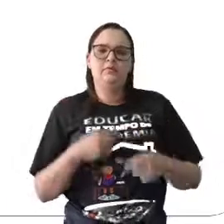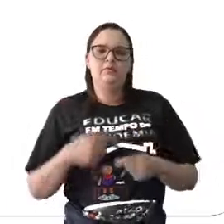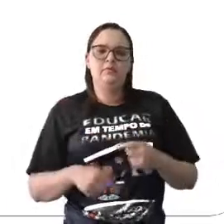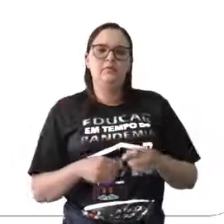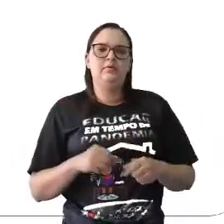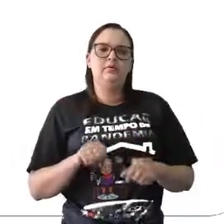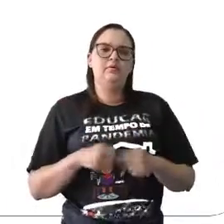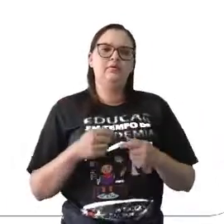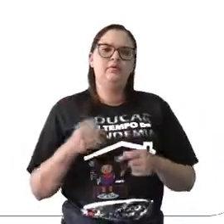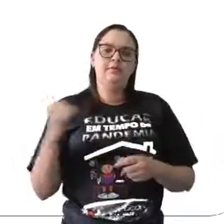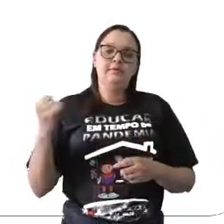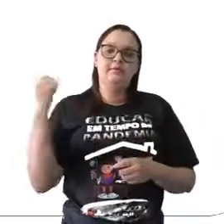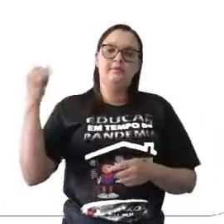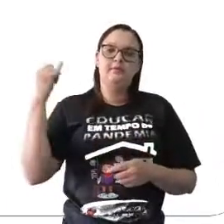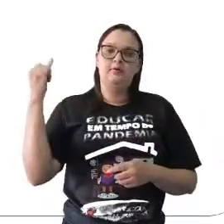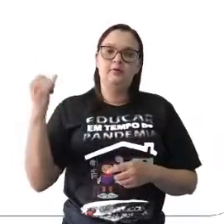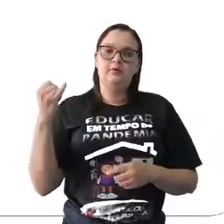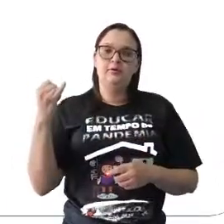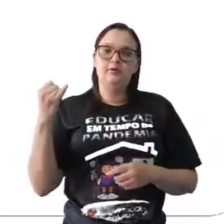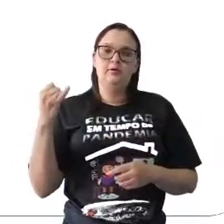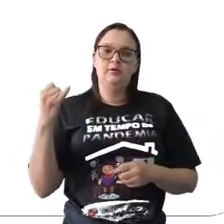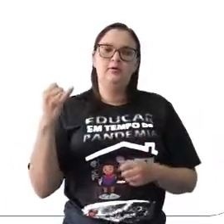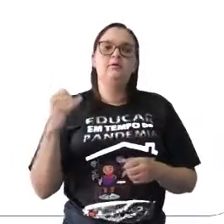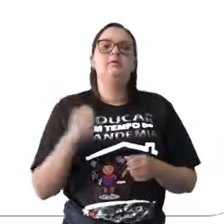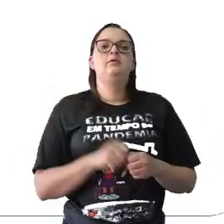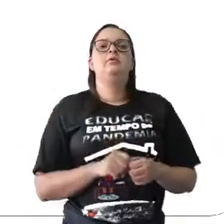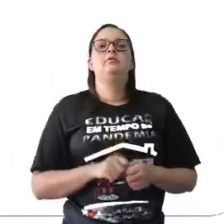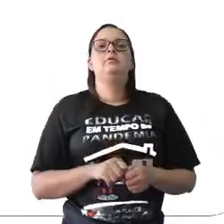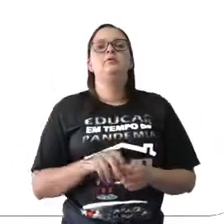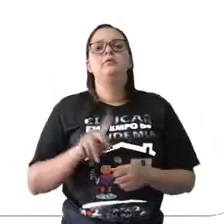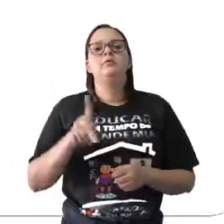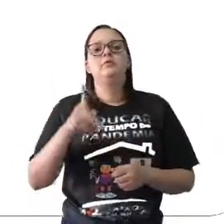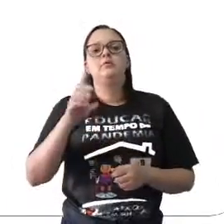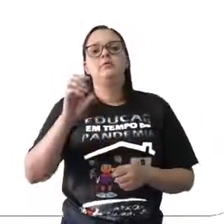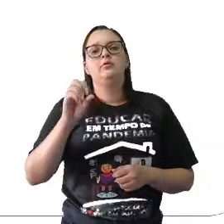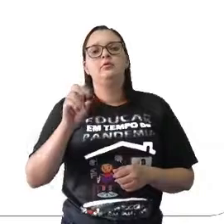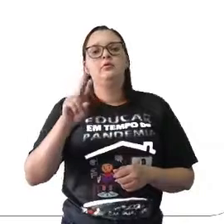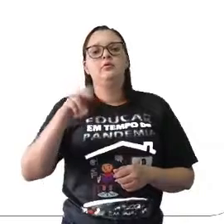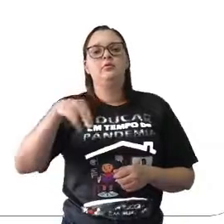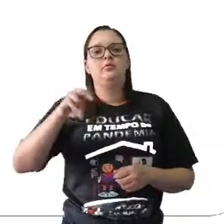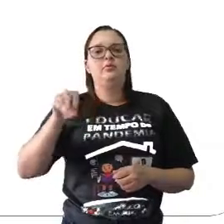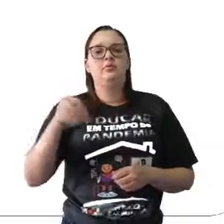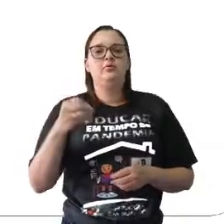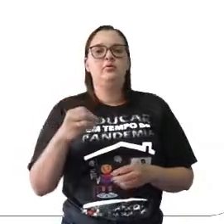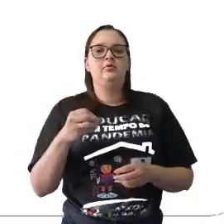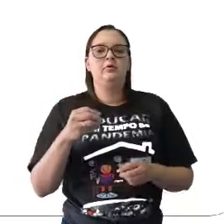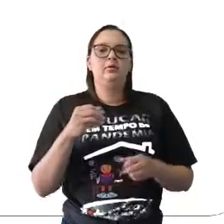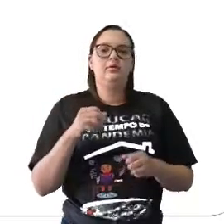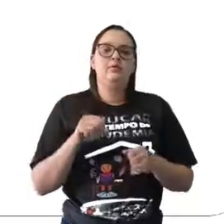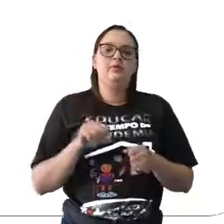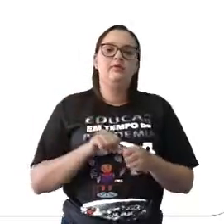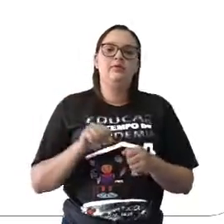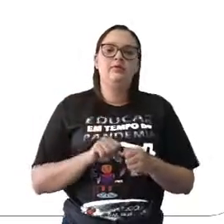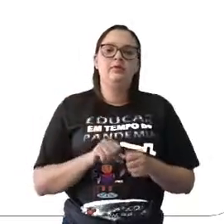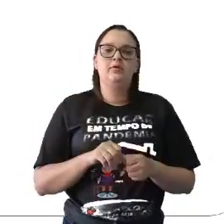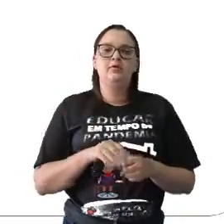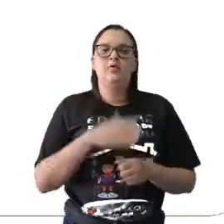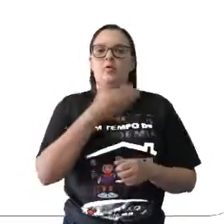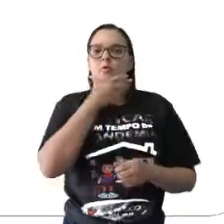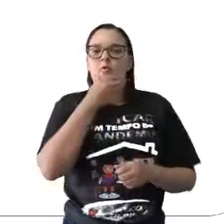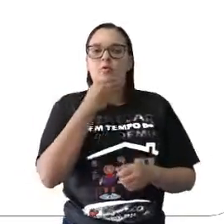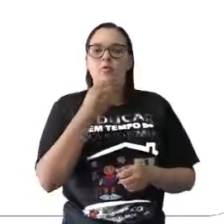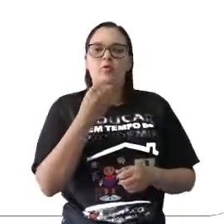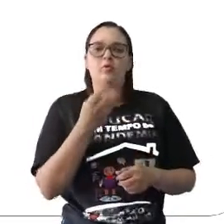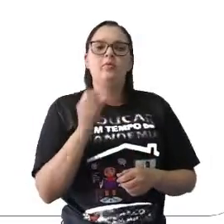importante hormônio é produzido no homem em qual órgão? E aí, baseado na aula que eu acabei de falar para vocês, qual é